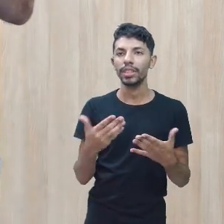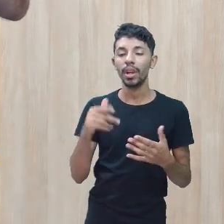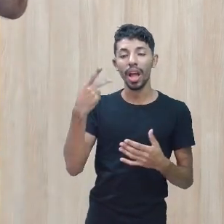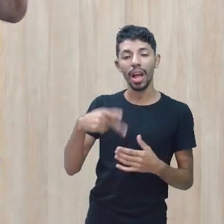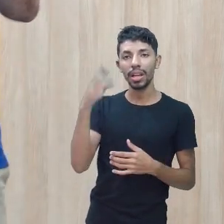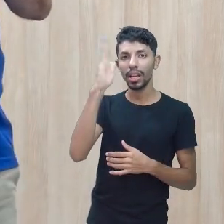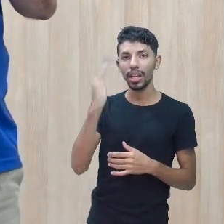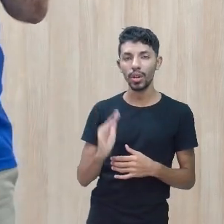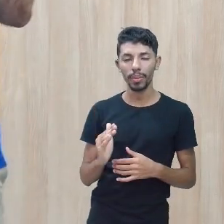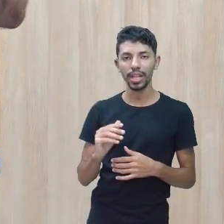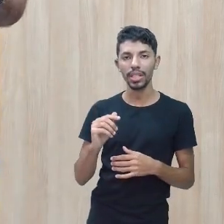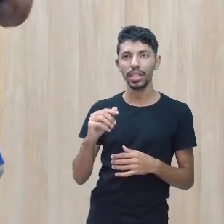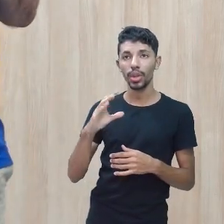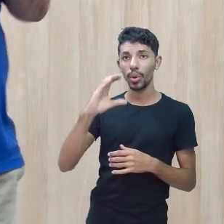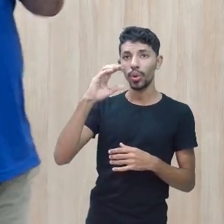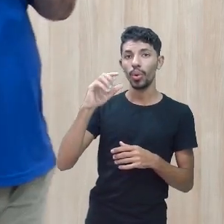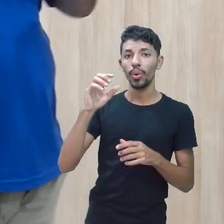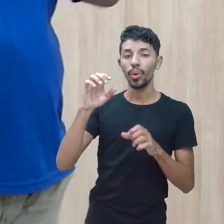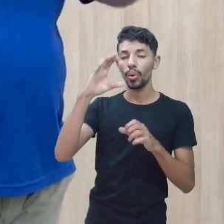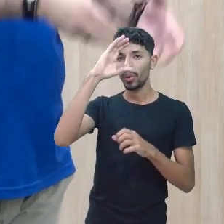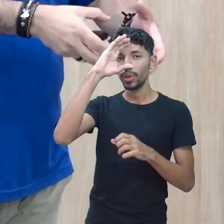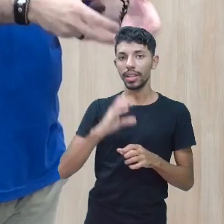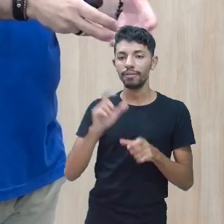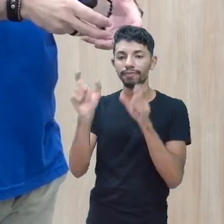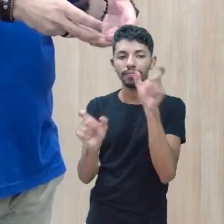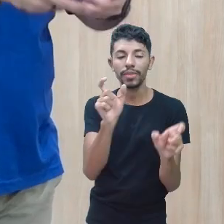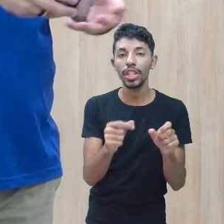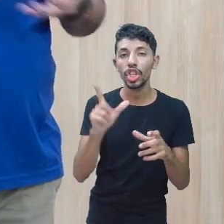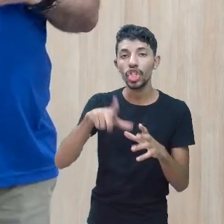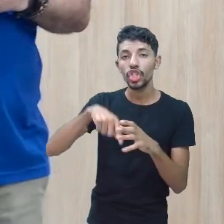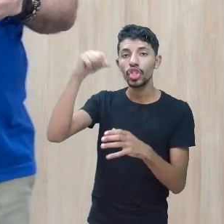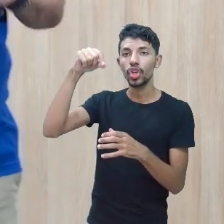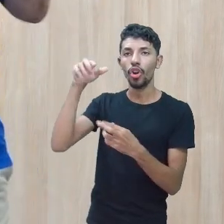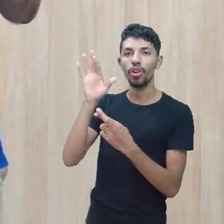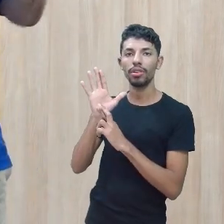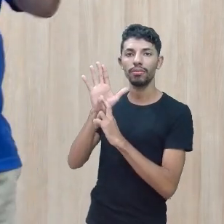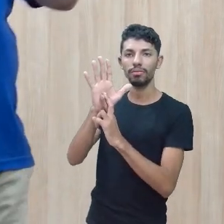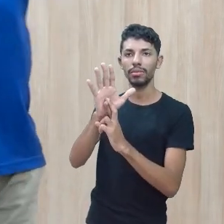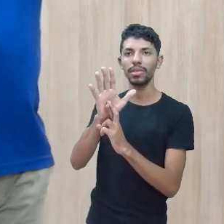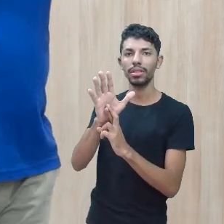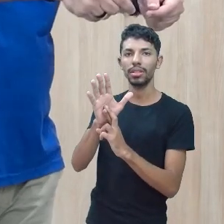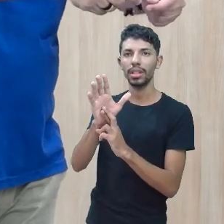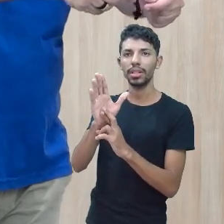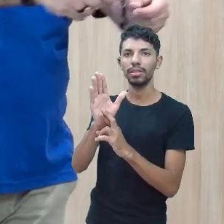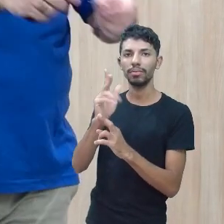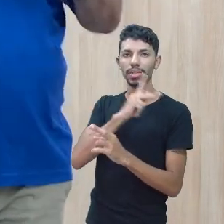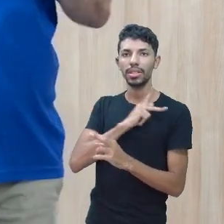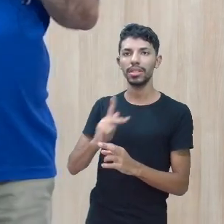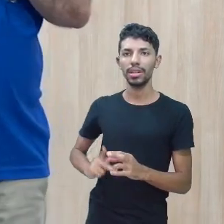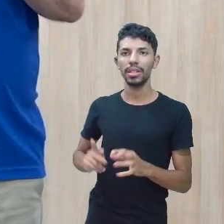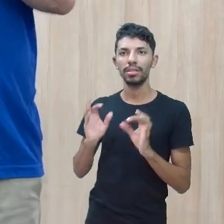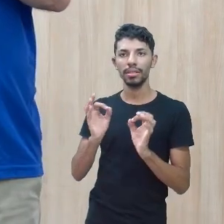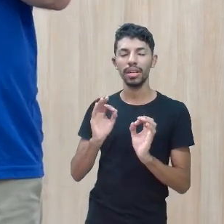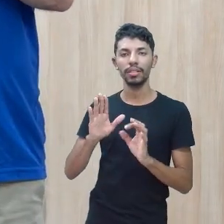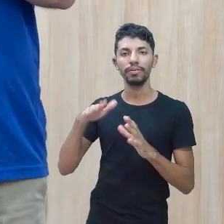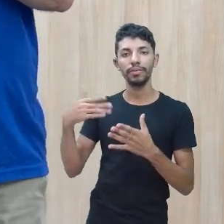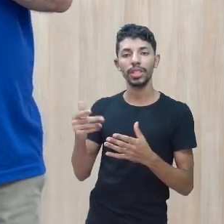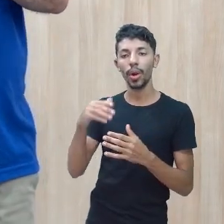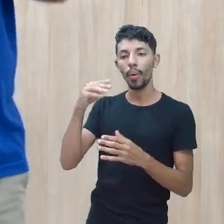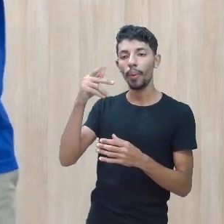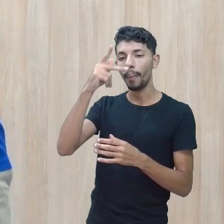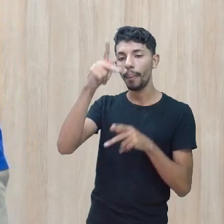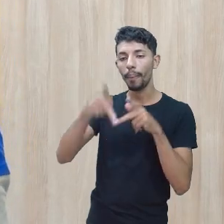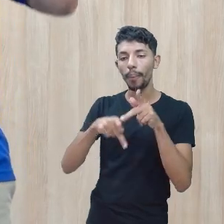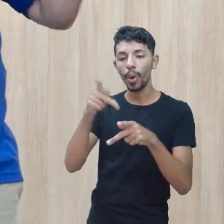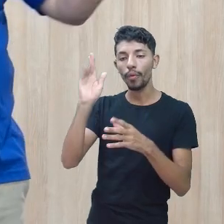república, na qual a gente tem o exercício de uma democracia direta, onde o povo vota naqueles que eles desejam